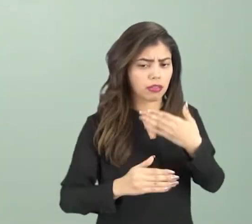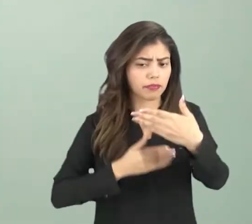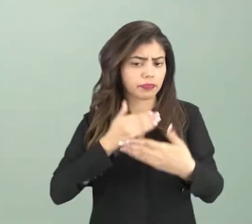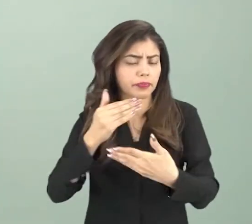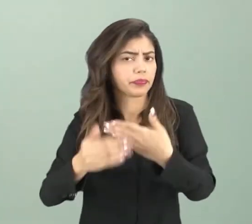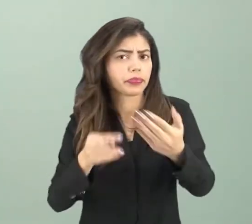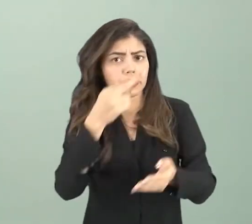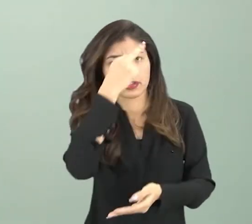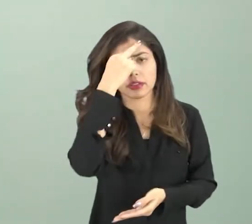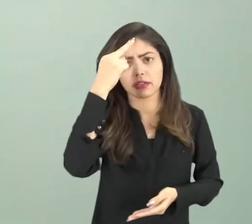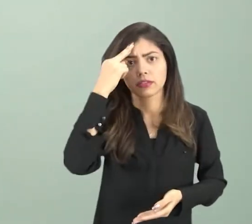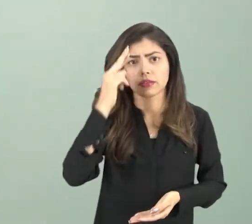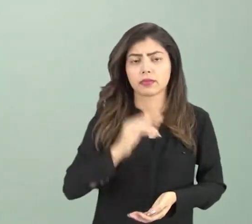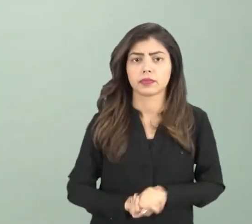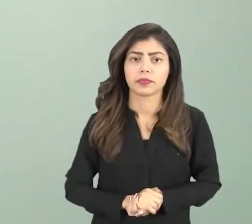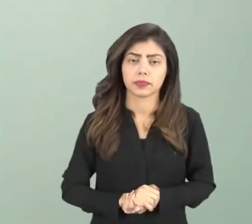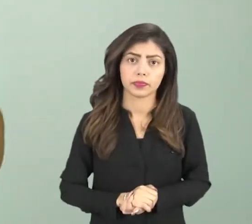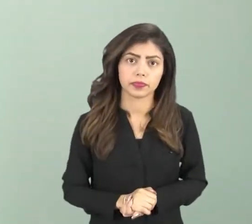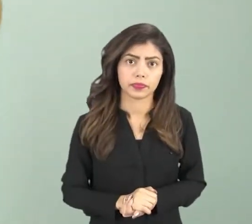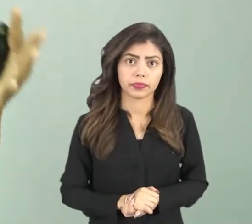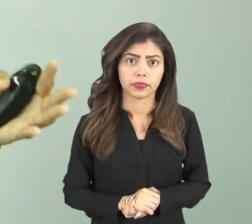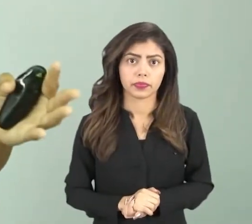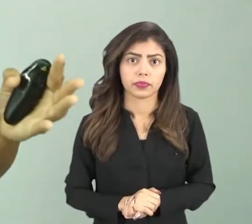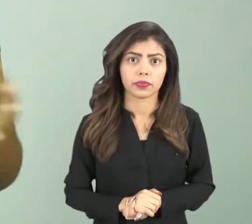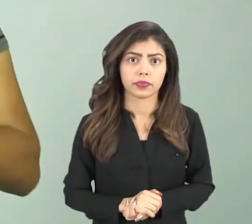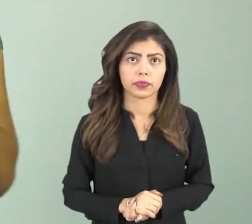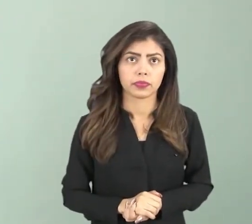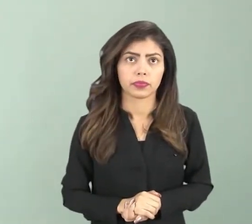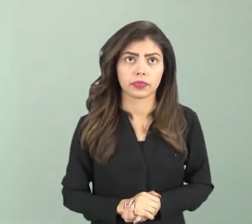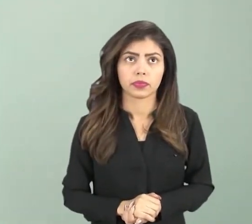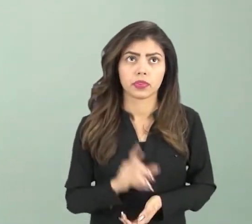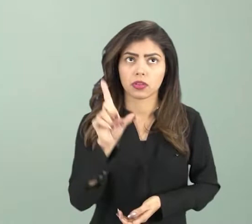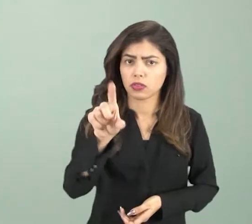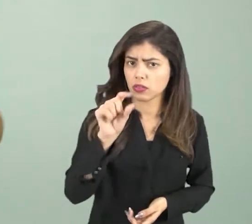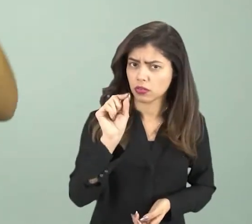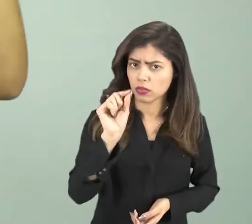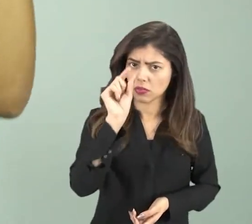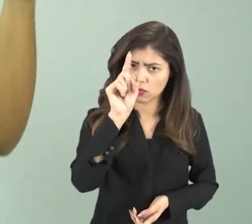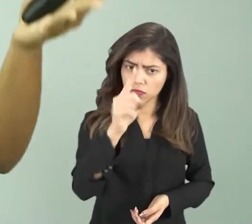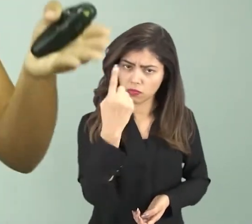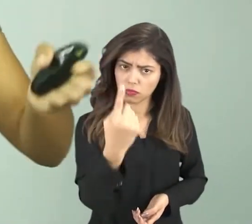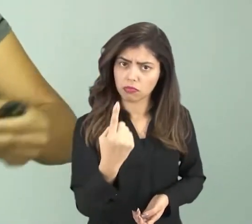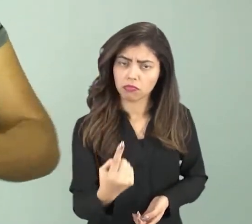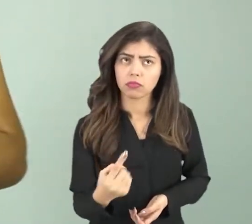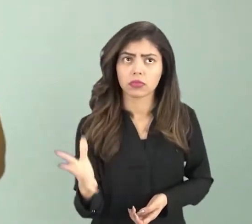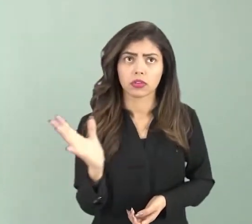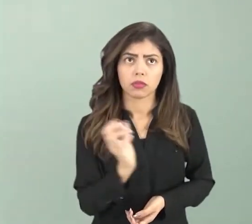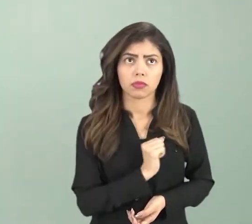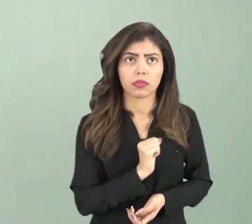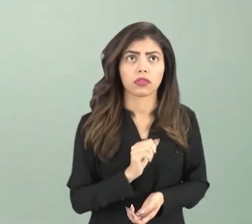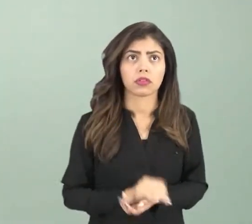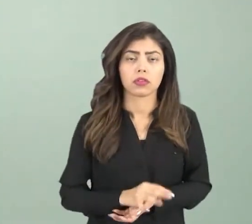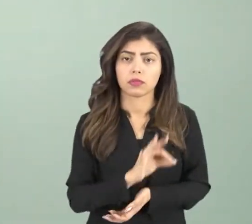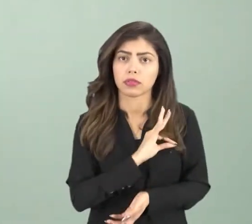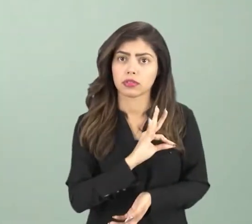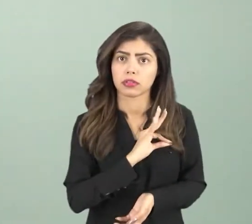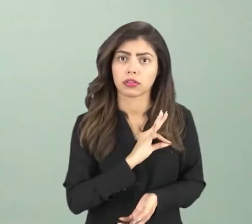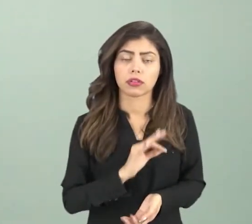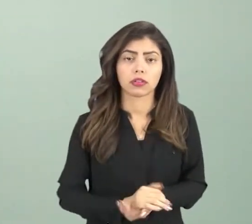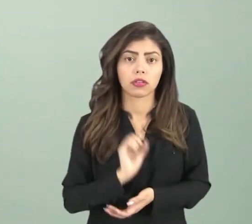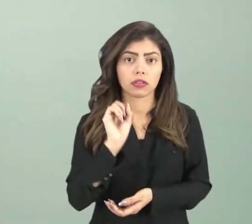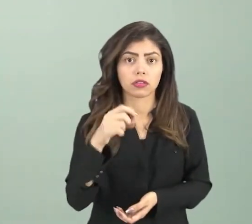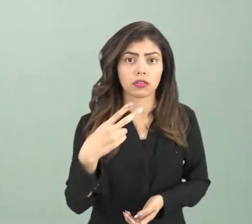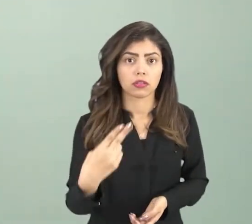desenvolveria essa história? E aí você vai escolher uma dessas histórias, o de amor, ou policial, ou